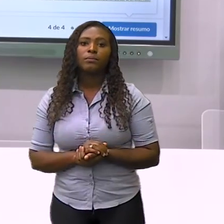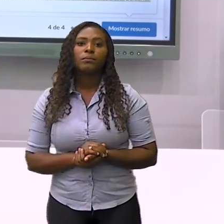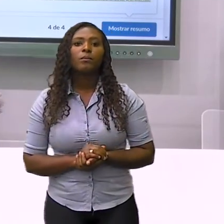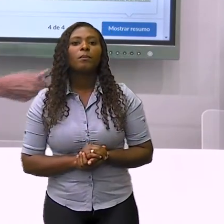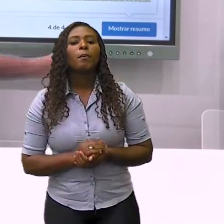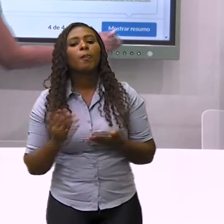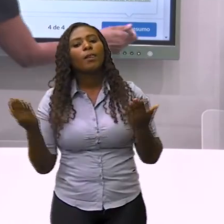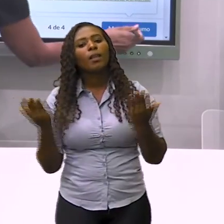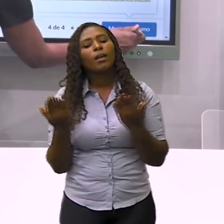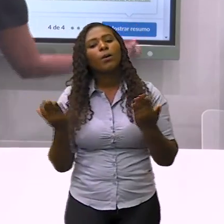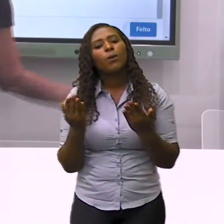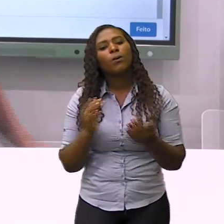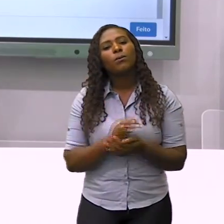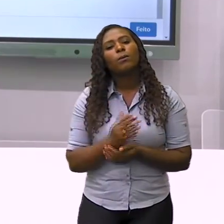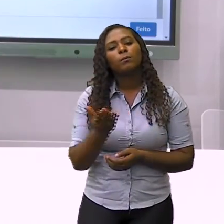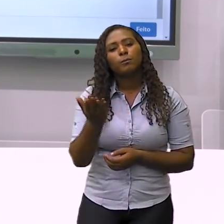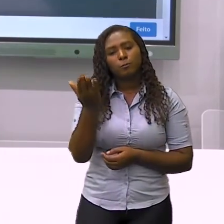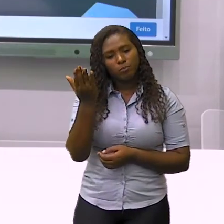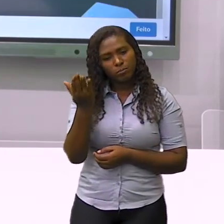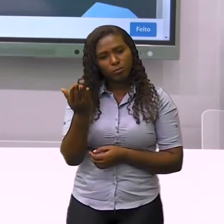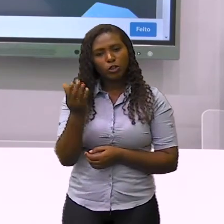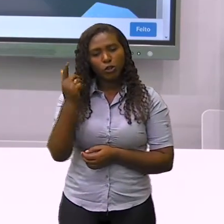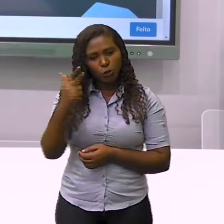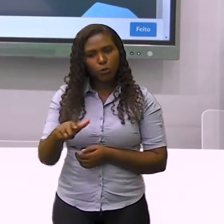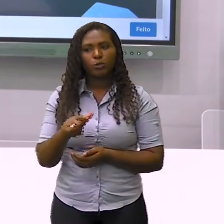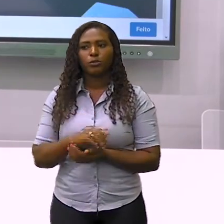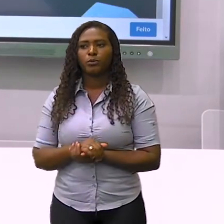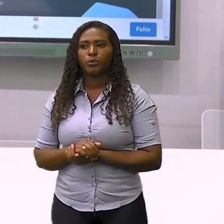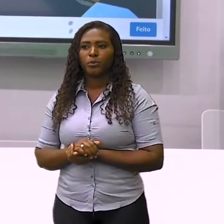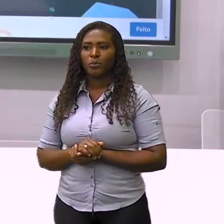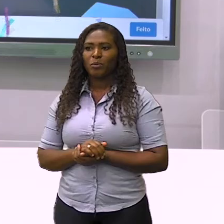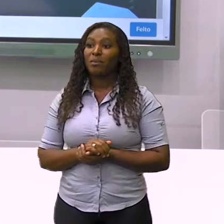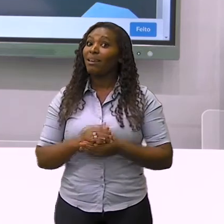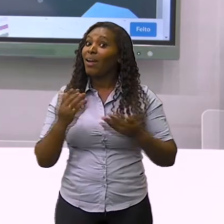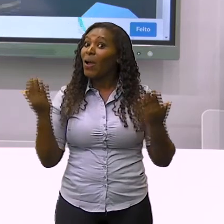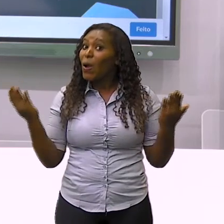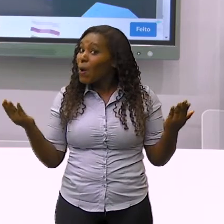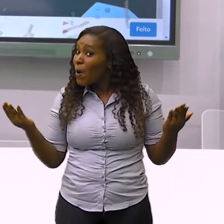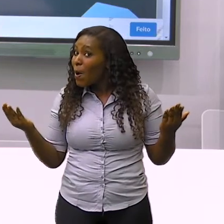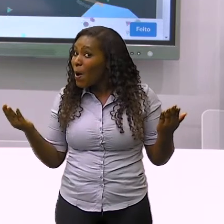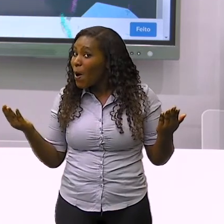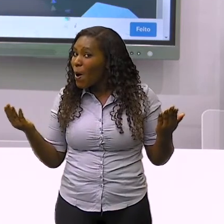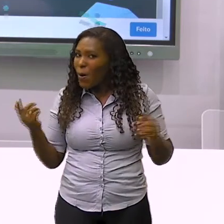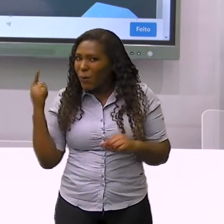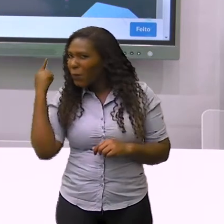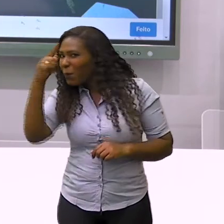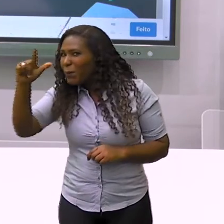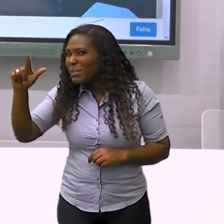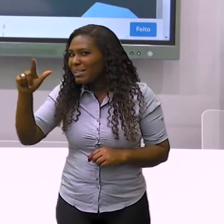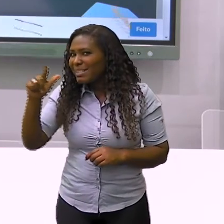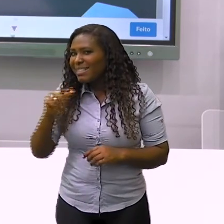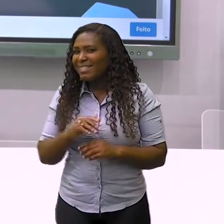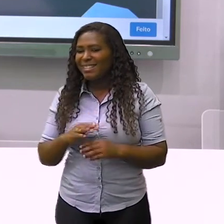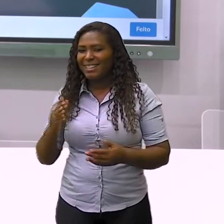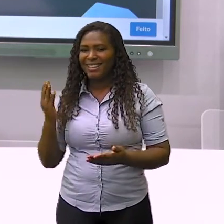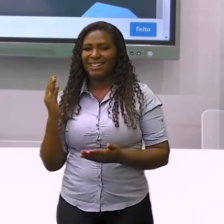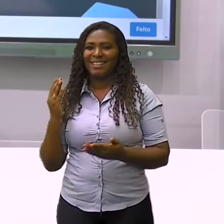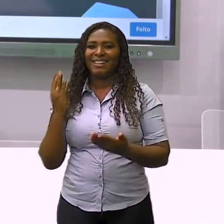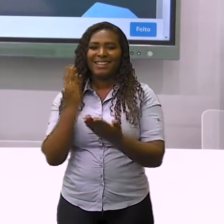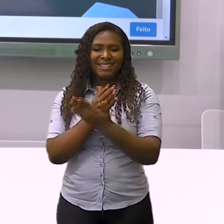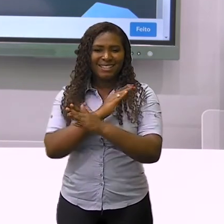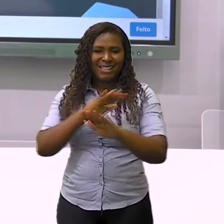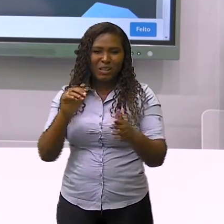0. Raiz quadrada de x2, x, o sinalzinho do meio. Raiz quadrada